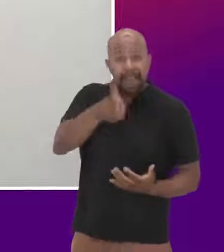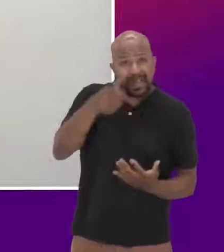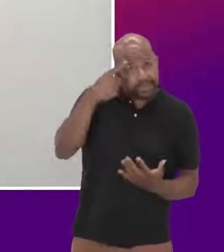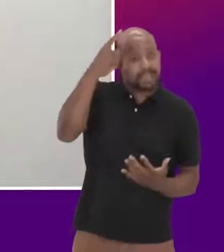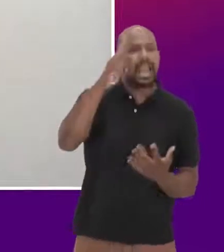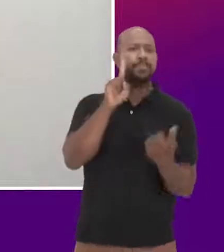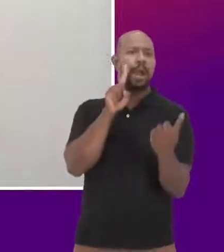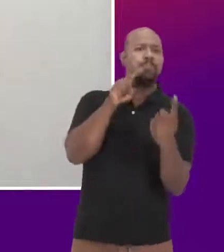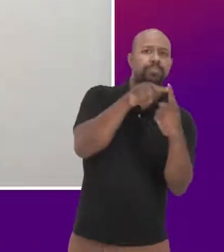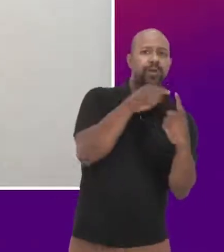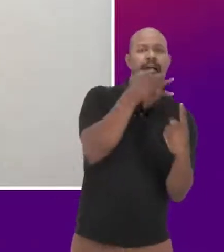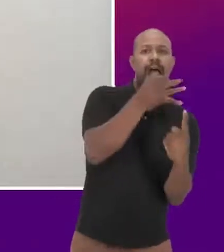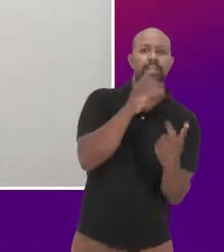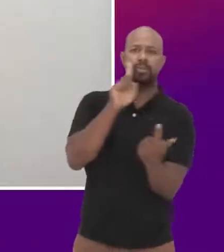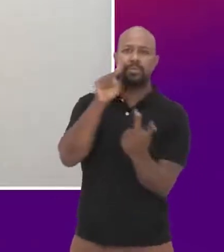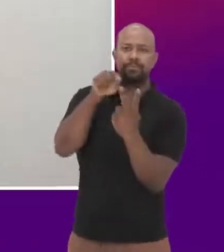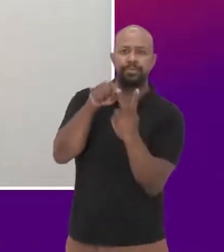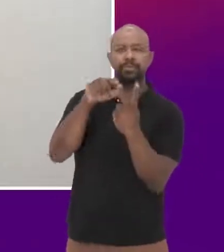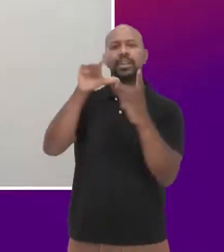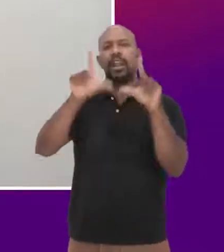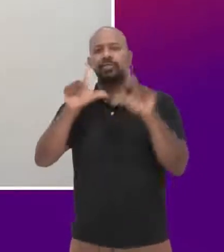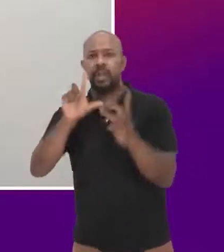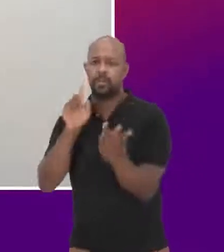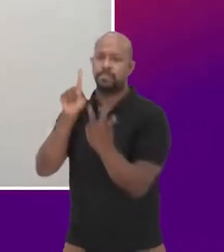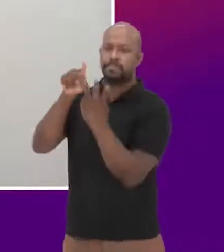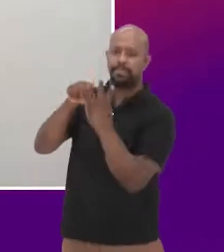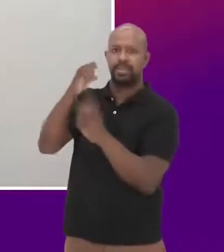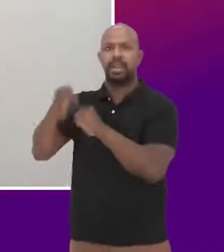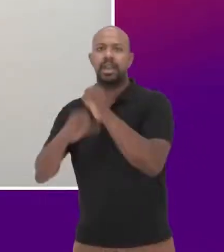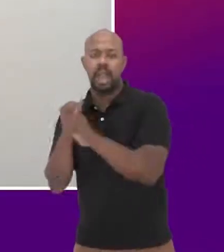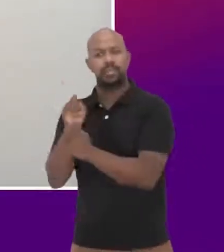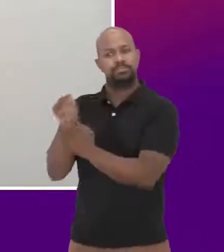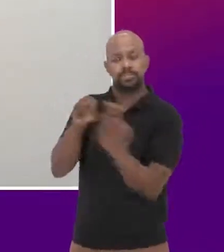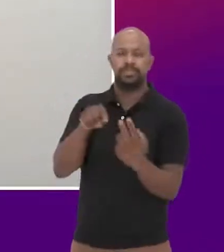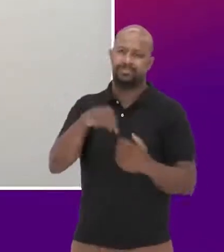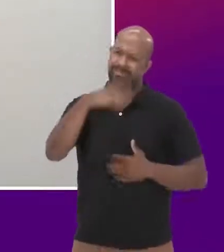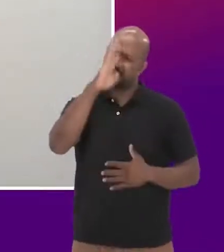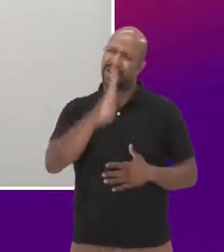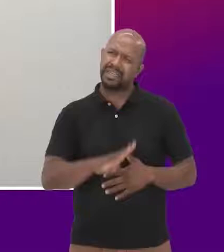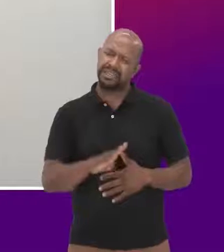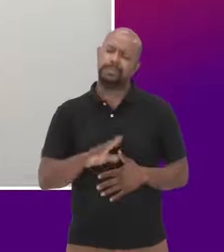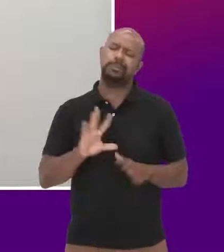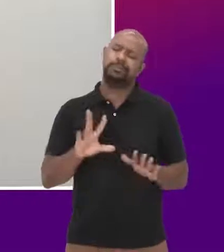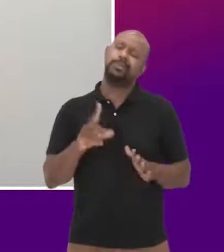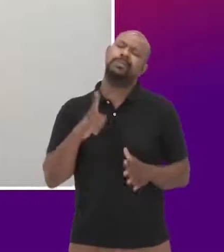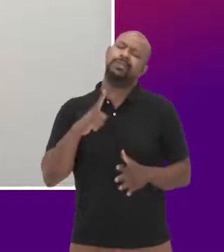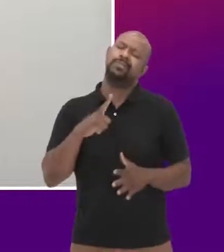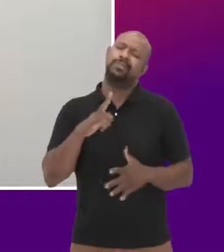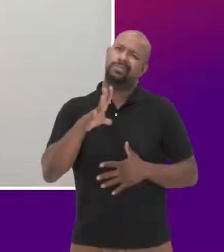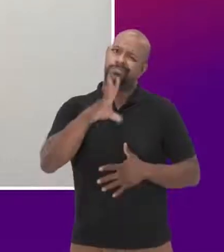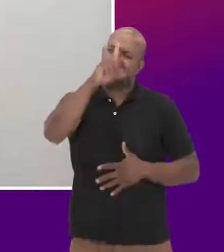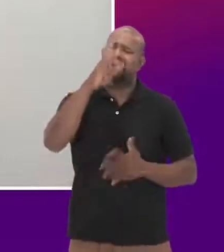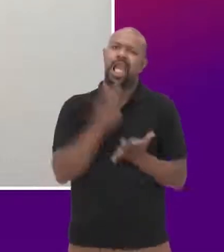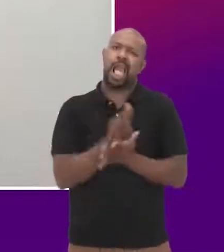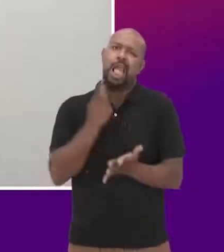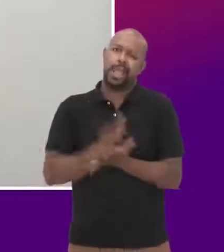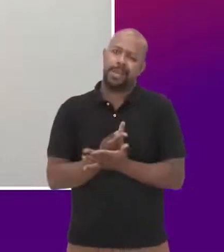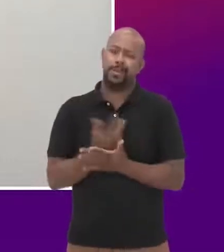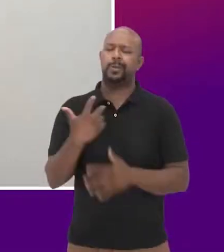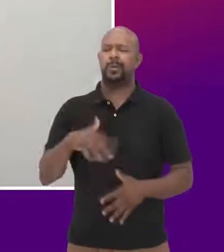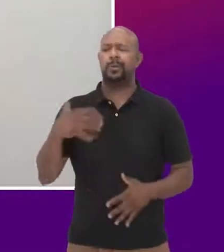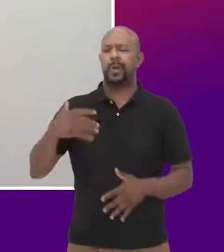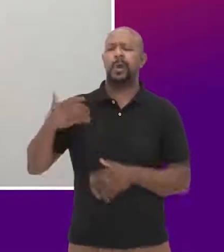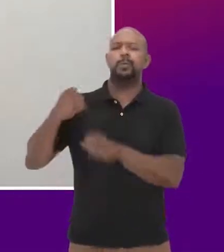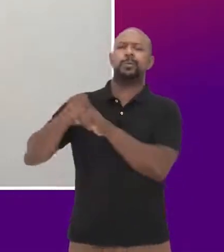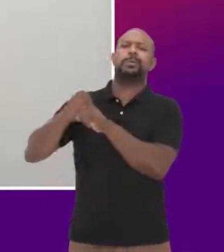ideia. No Brasil, particularmente, se cometeu um erro muito grande nos últimos